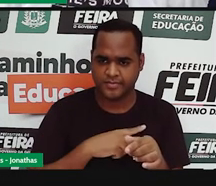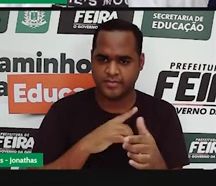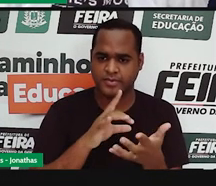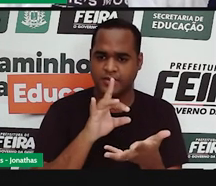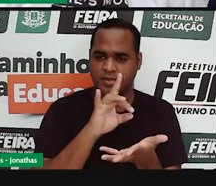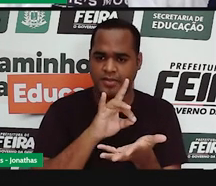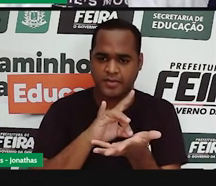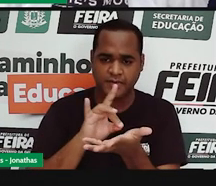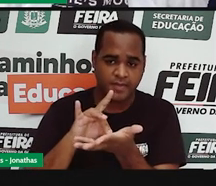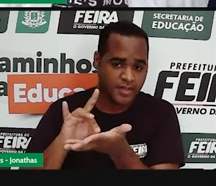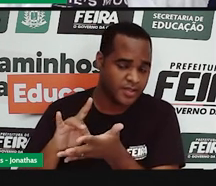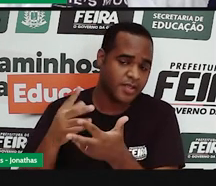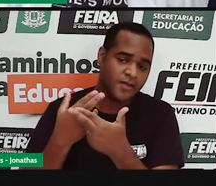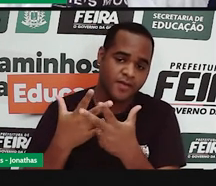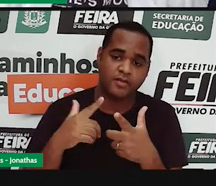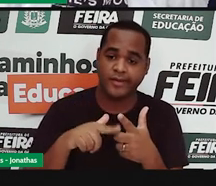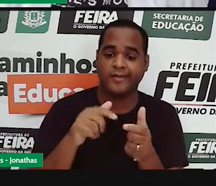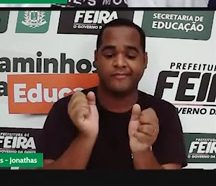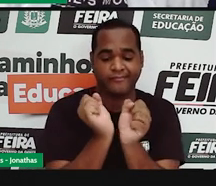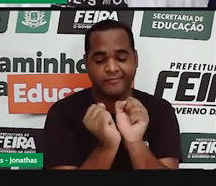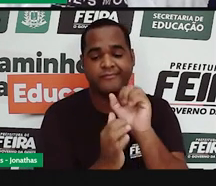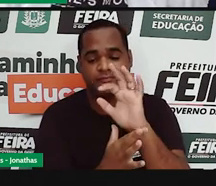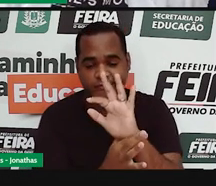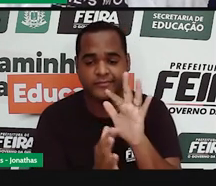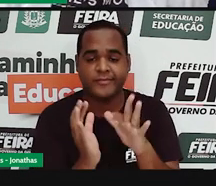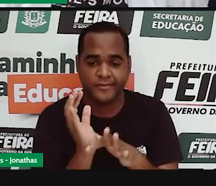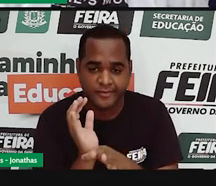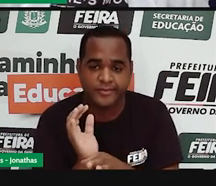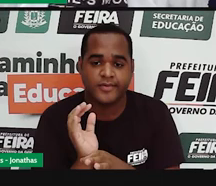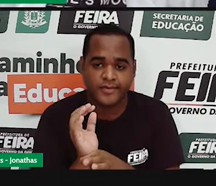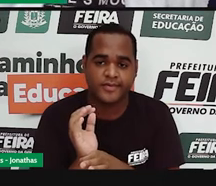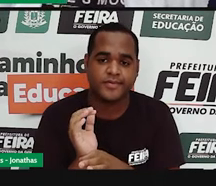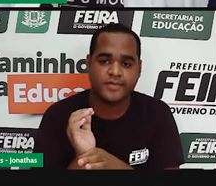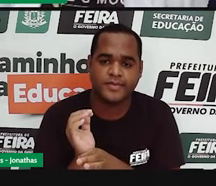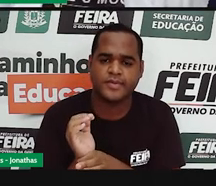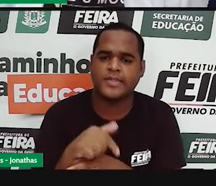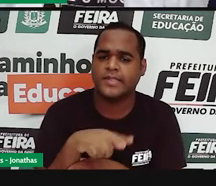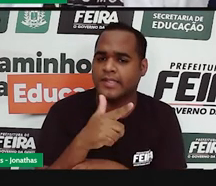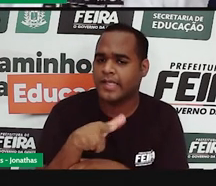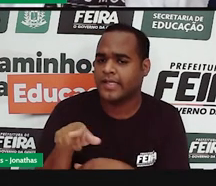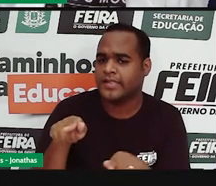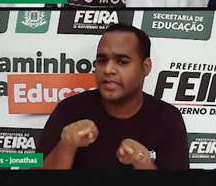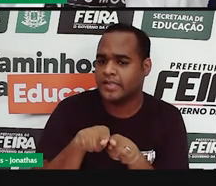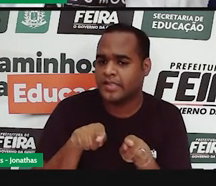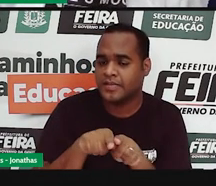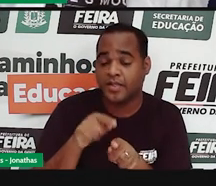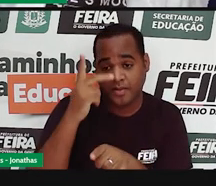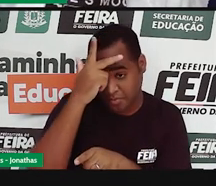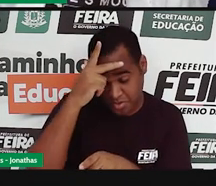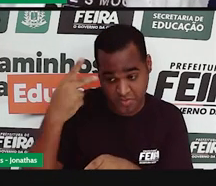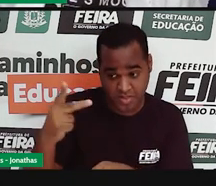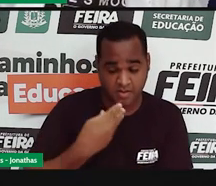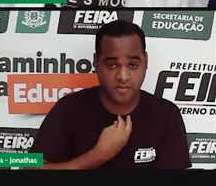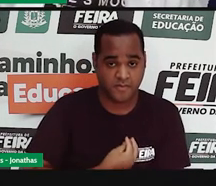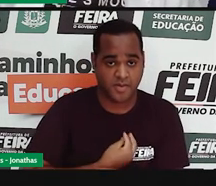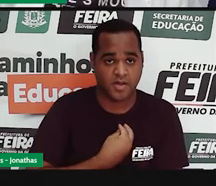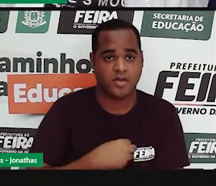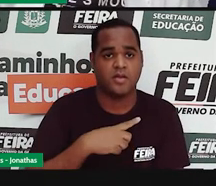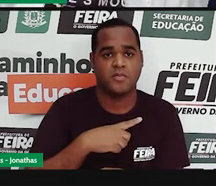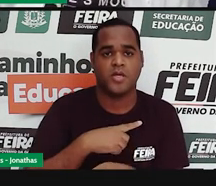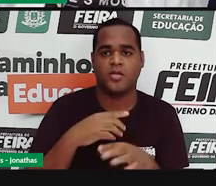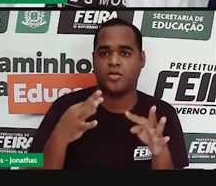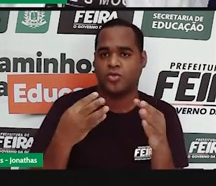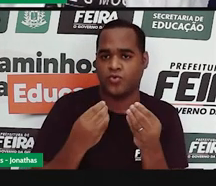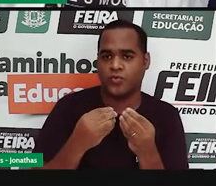realizada por escravos. E a vida, não só desses, mas de todo escravo, era muito,